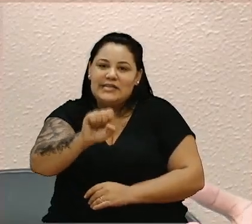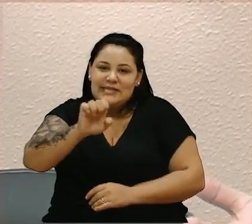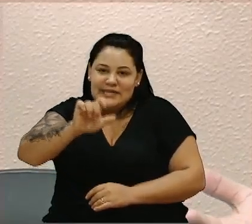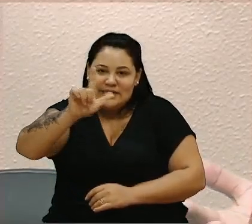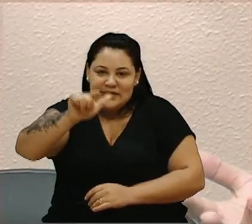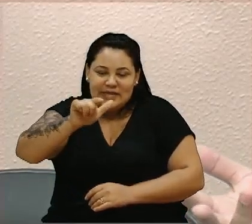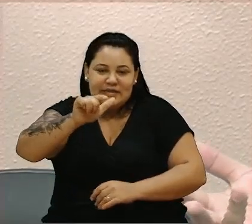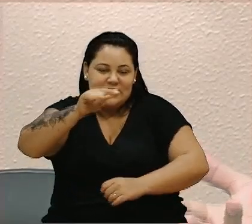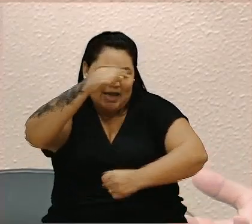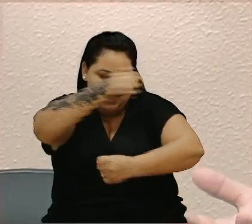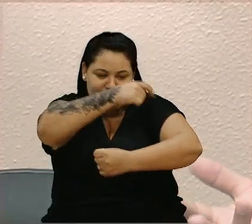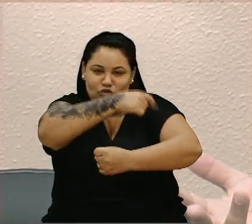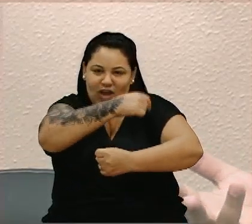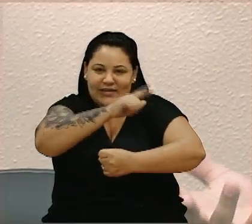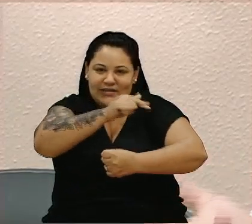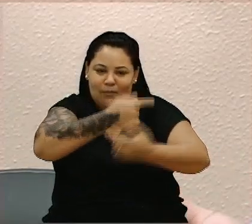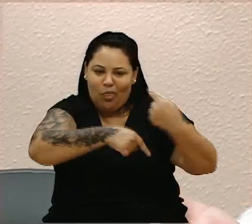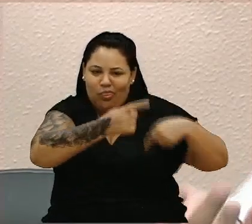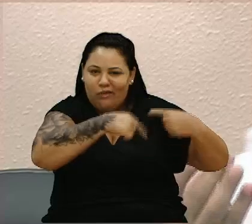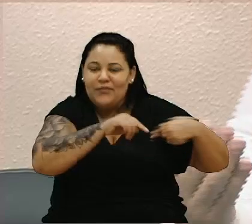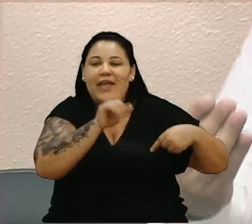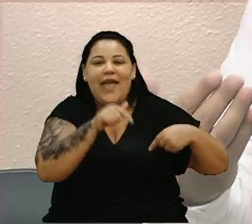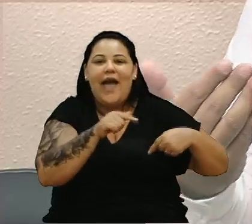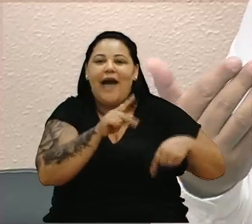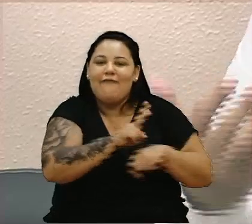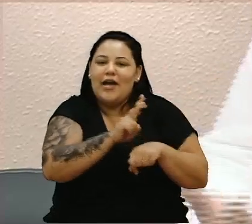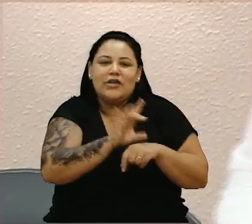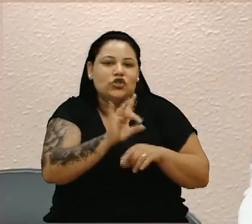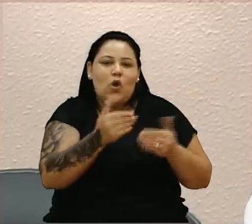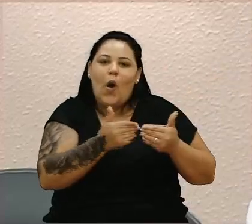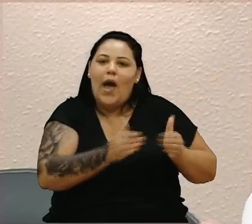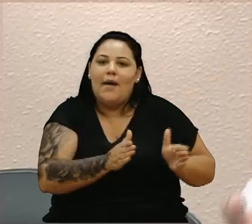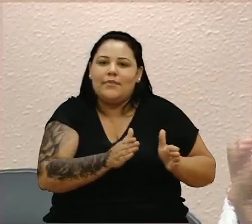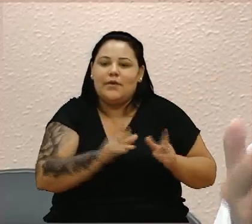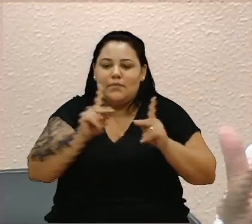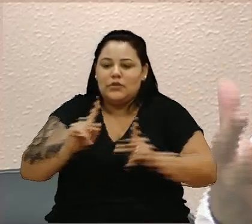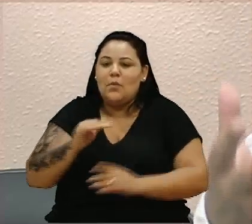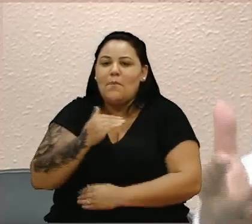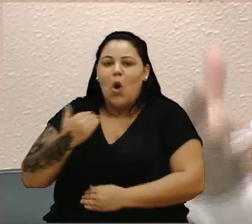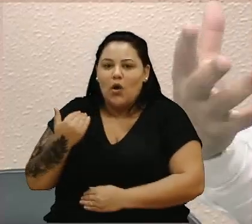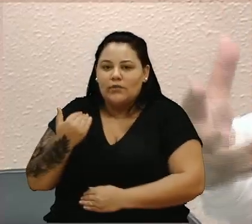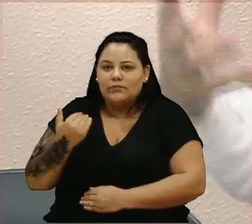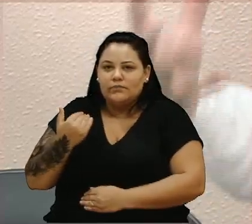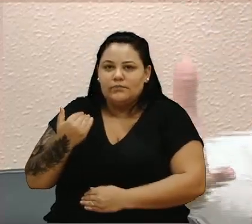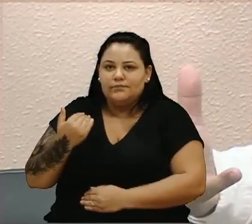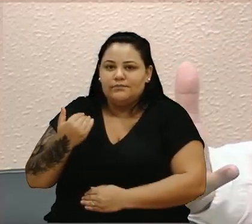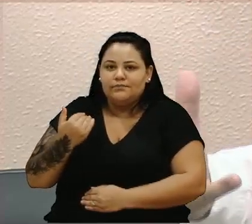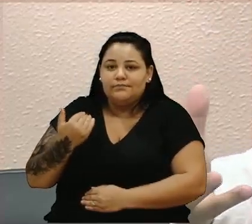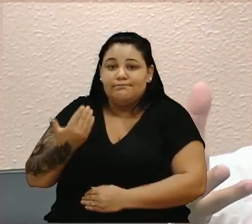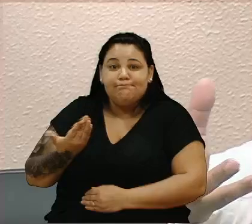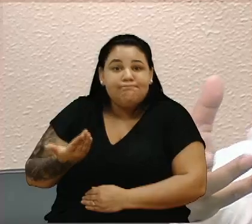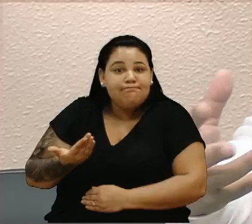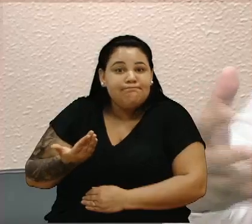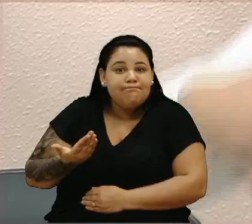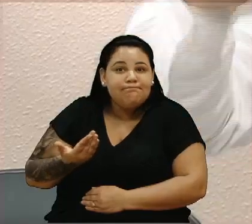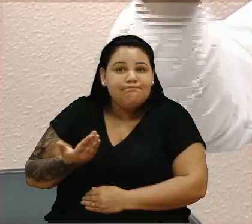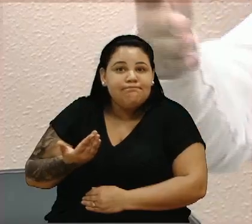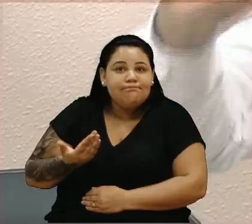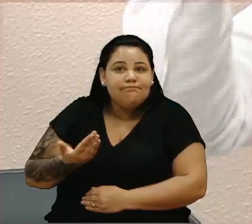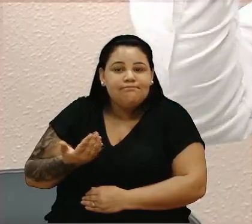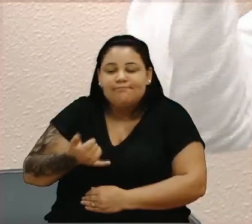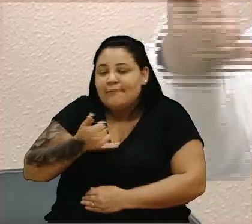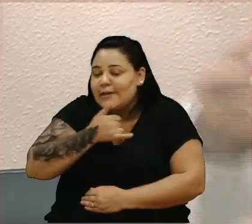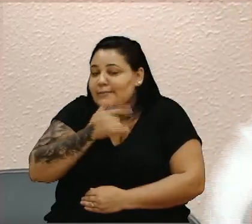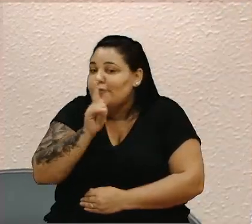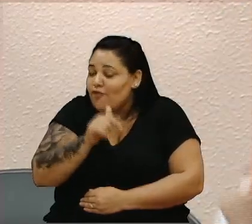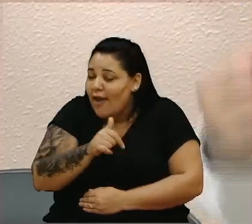abrem quando as pessoas falecem. Então, infelizmente, é essa a situação. Então, eu não pude estar